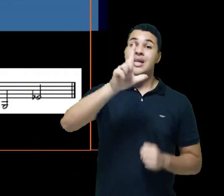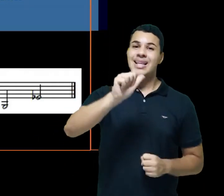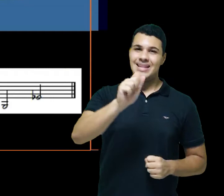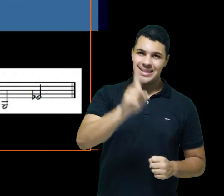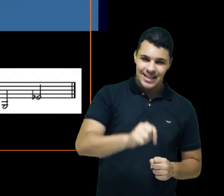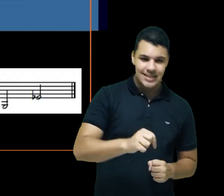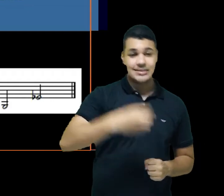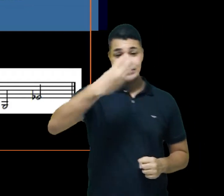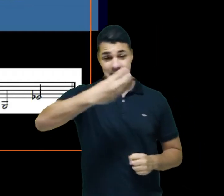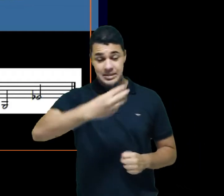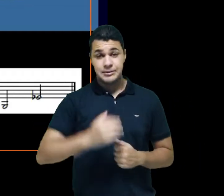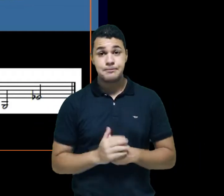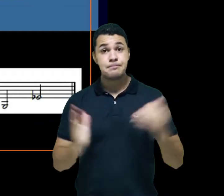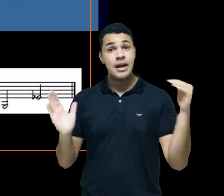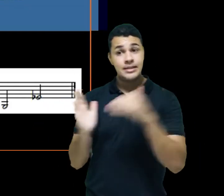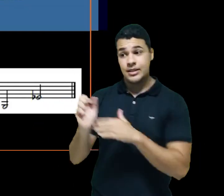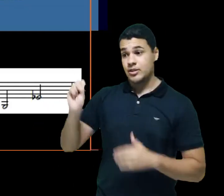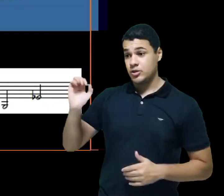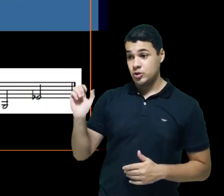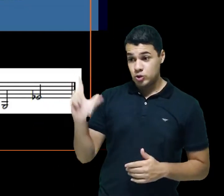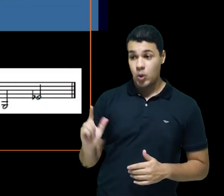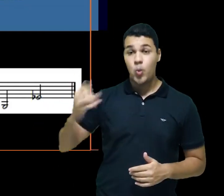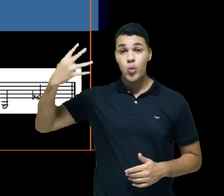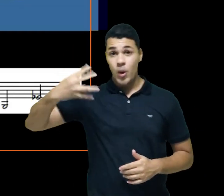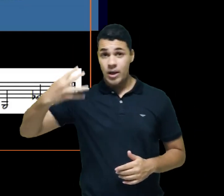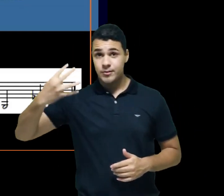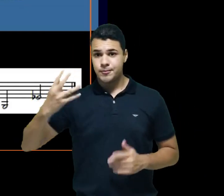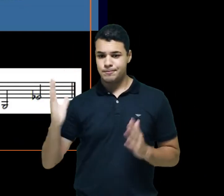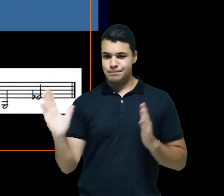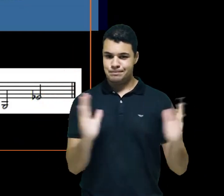3 e Sol 4.